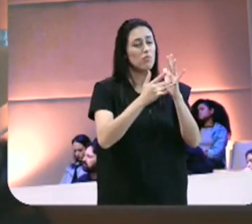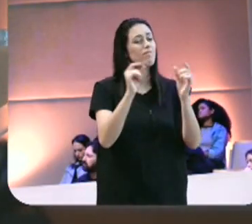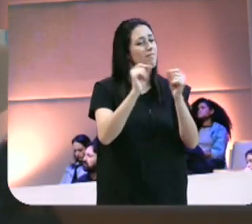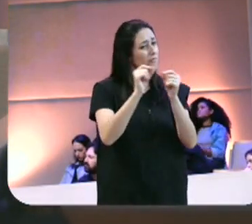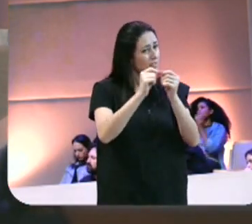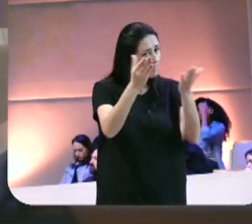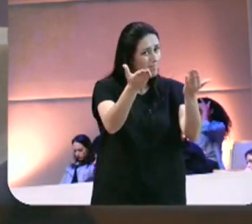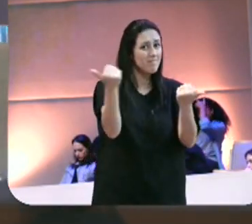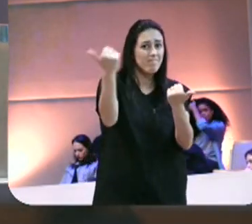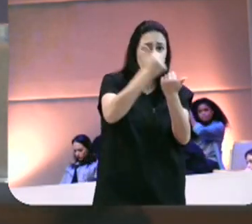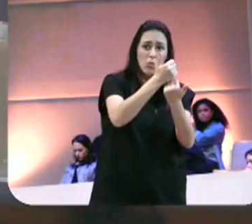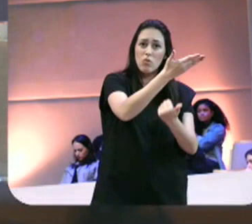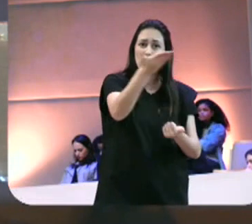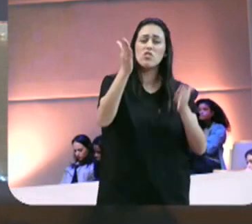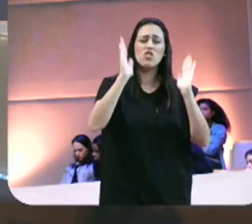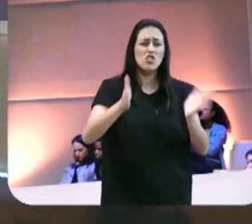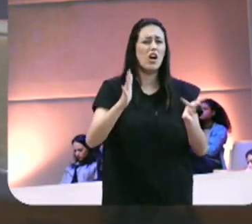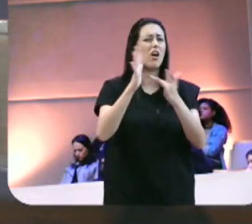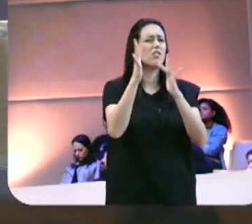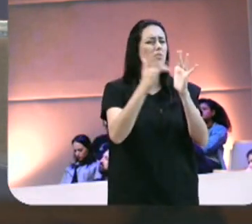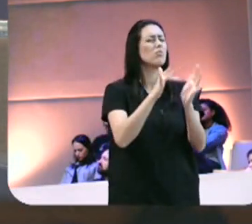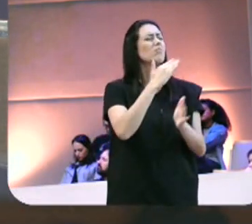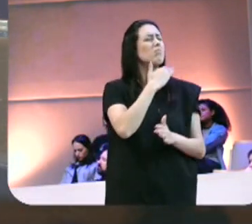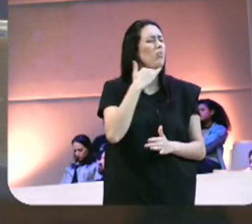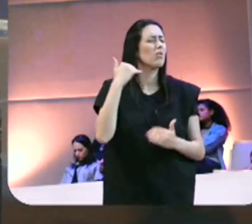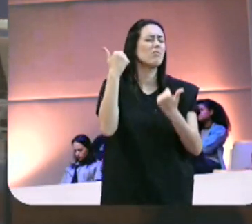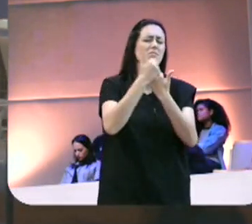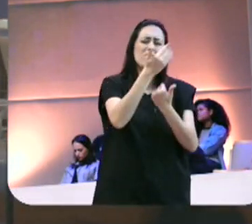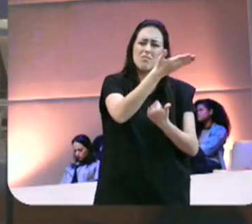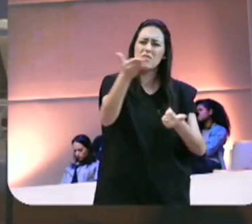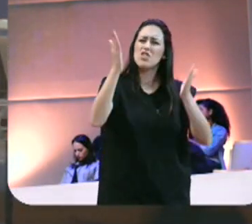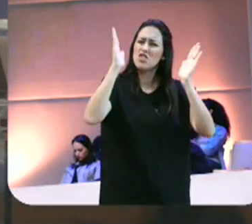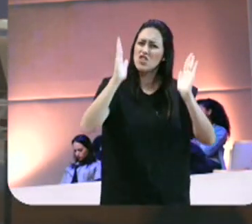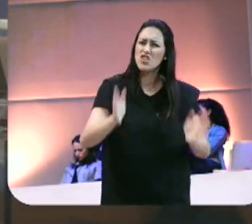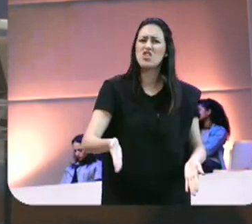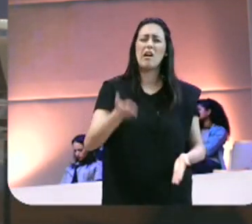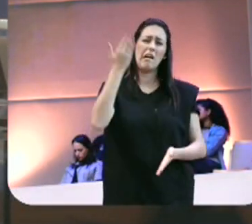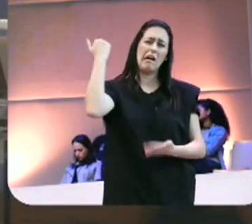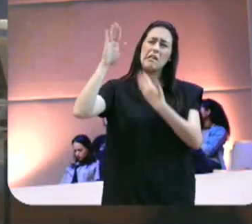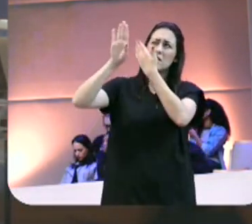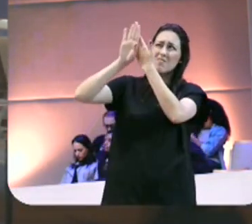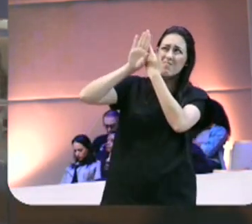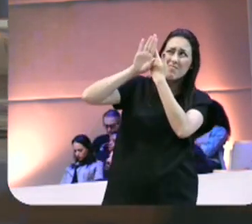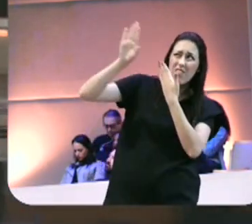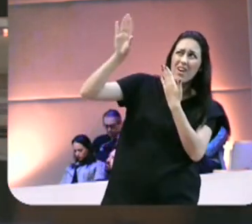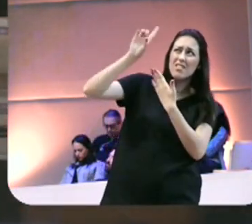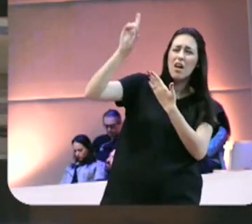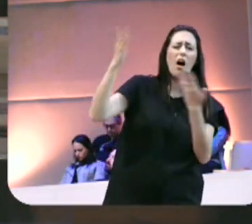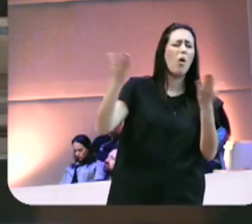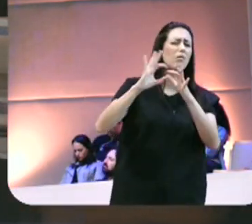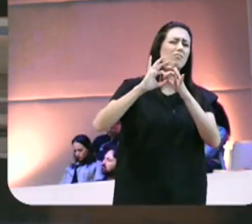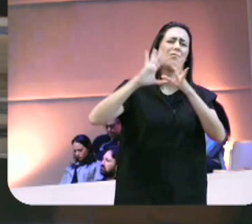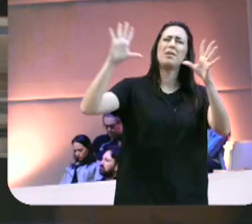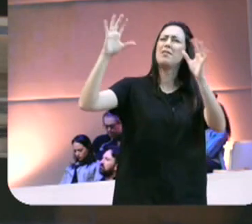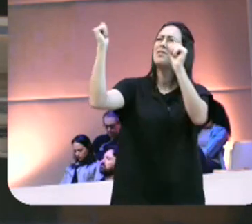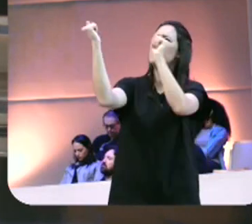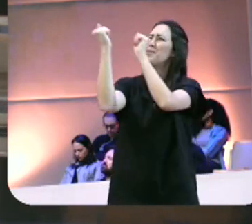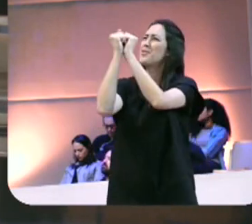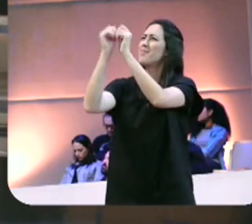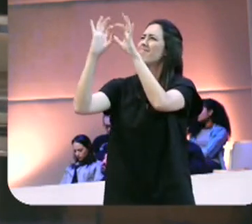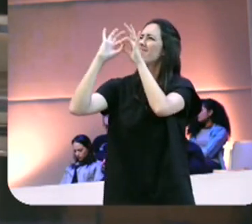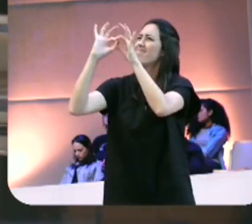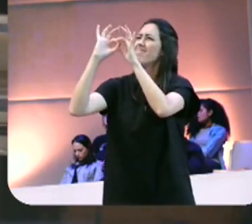você. Ele pagou o preço da sua rebelião, do seu pecado, daquilo que te afasta de Deus. E Ele tem todo o poder nos céus e na terra para